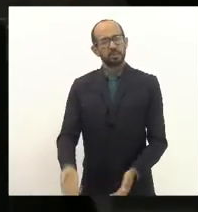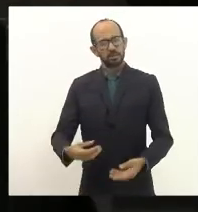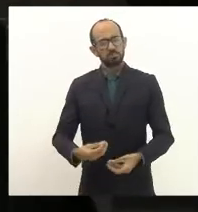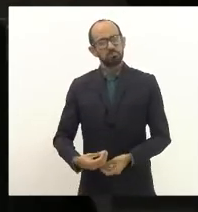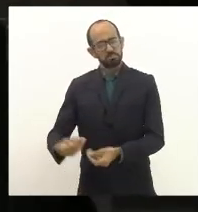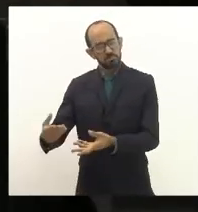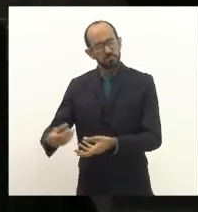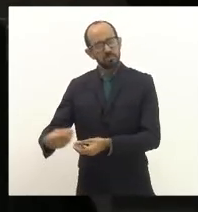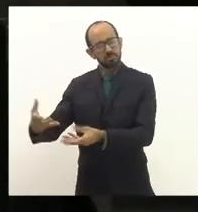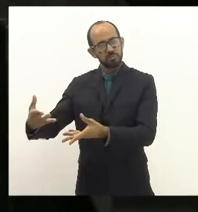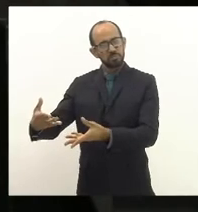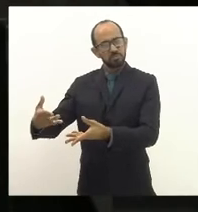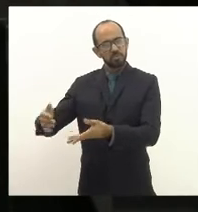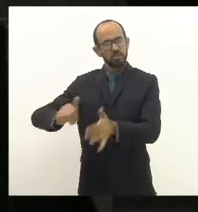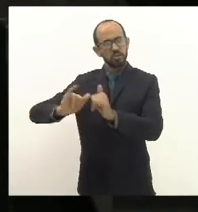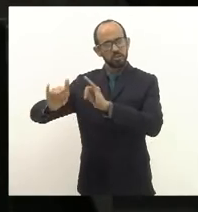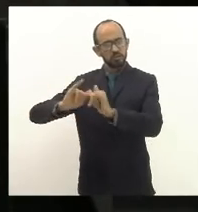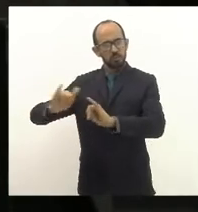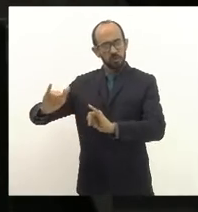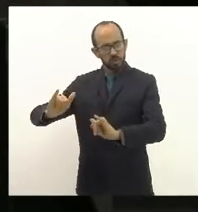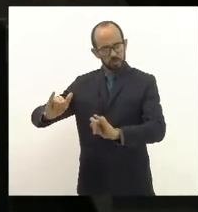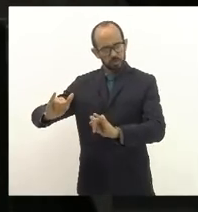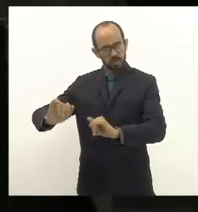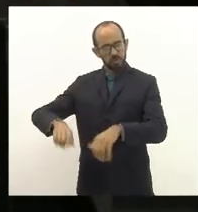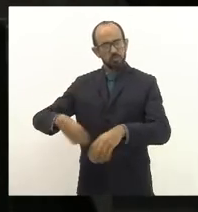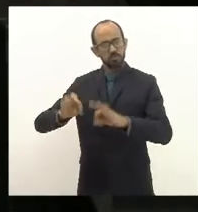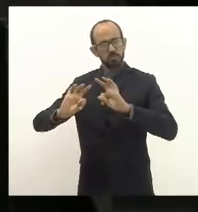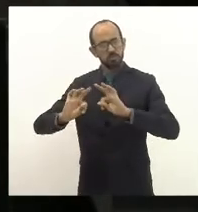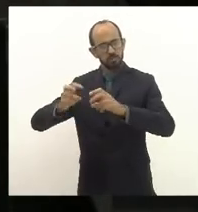voz aos deficientes